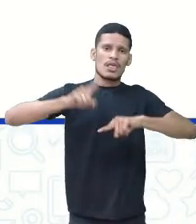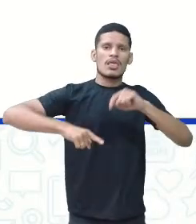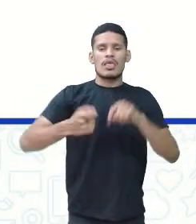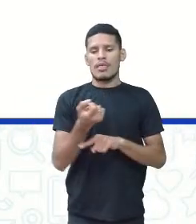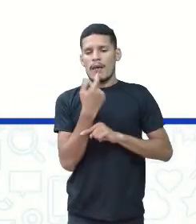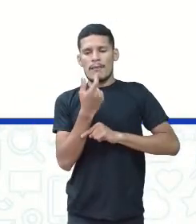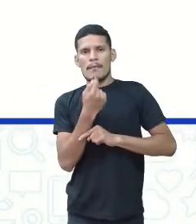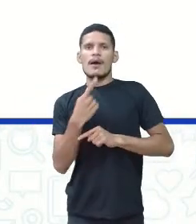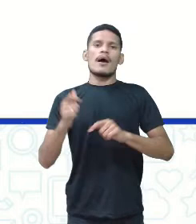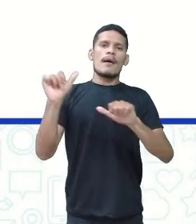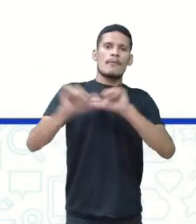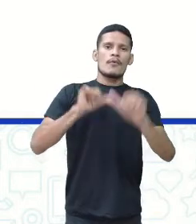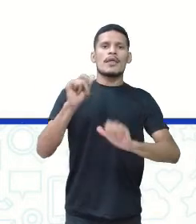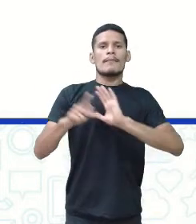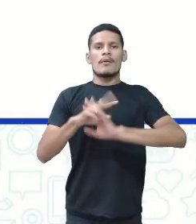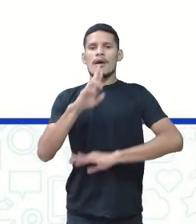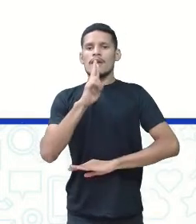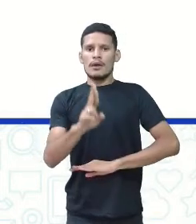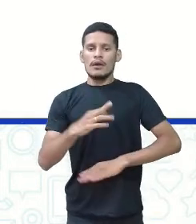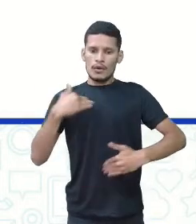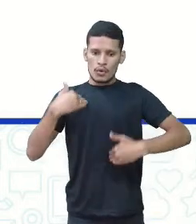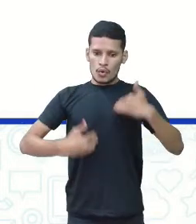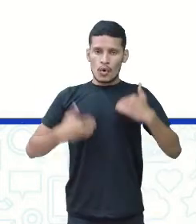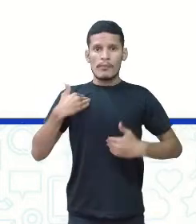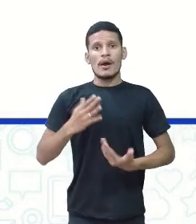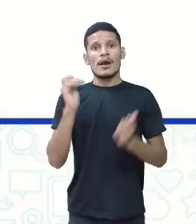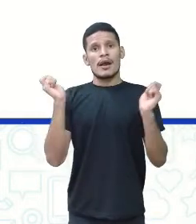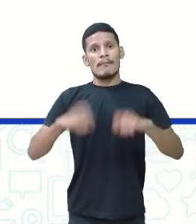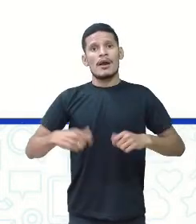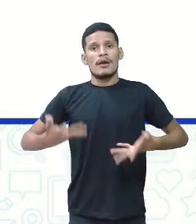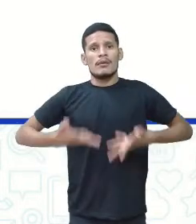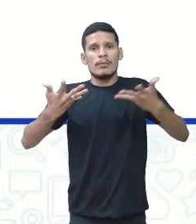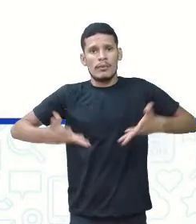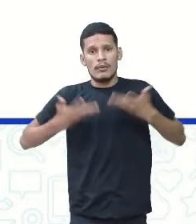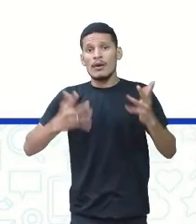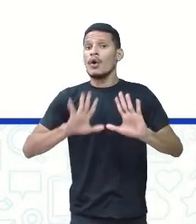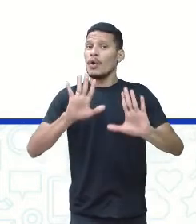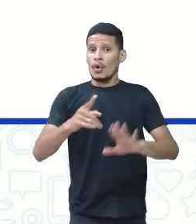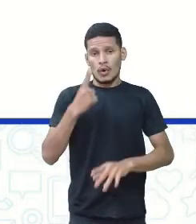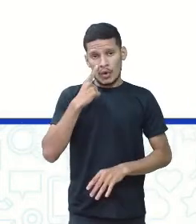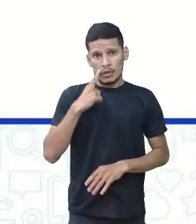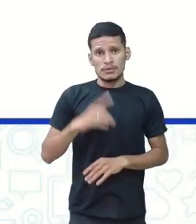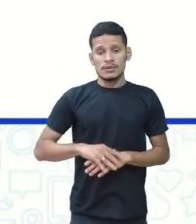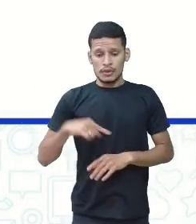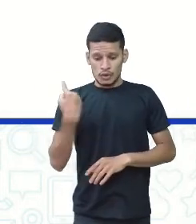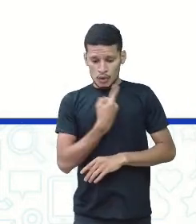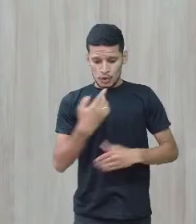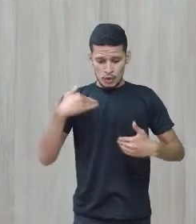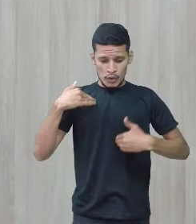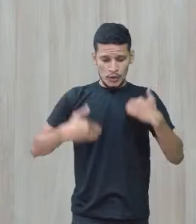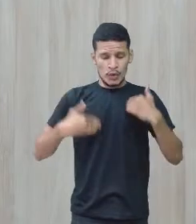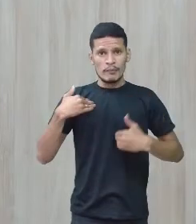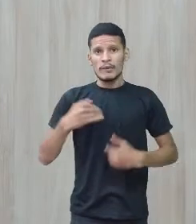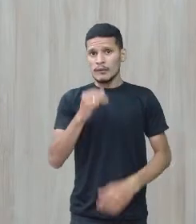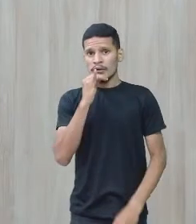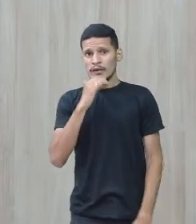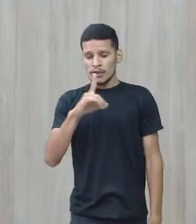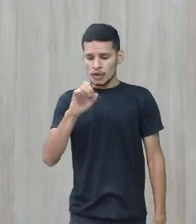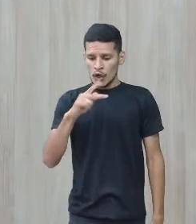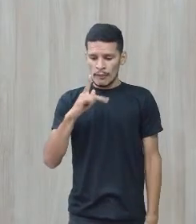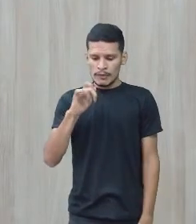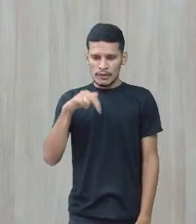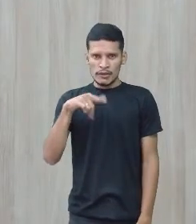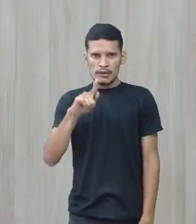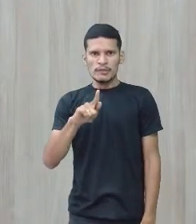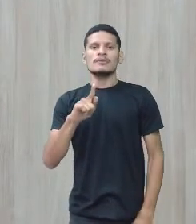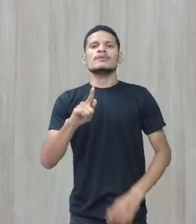que podem alterar a resposta do corpo relacionada a um estímulo. Ou seja, o nosso corpo, o doping, ele é caracterizado quando